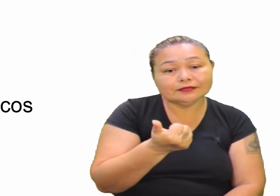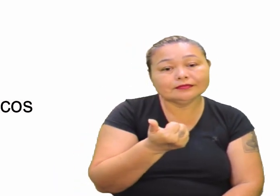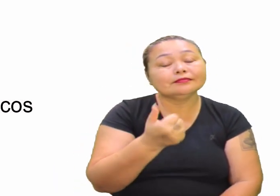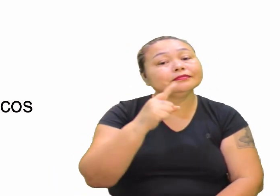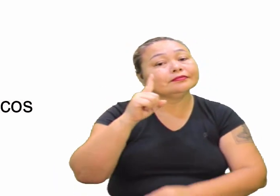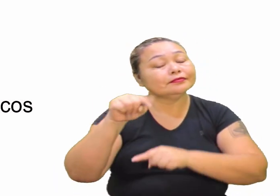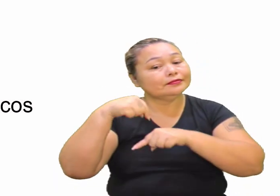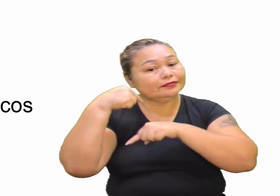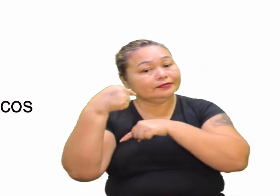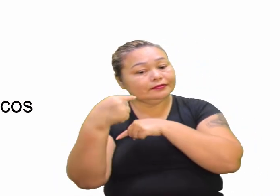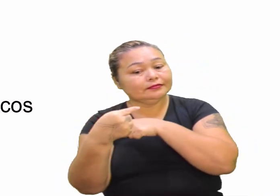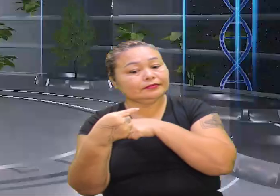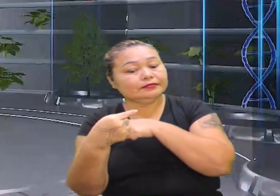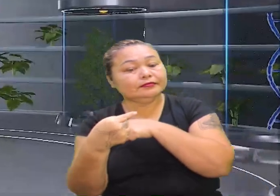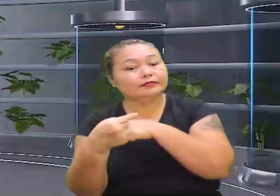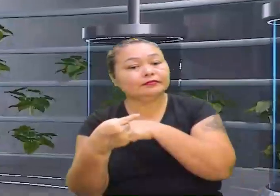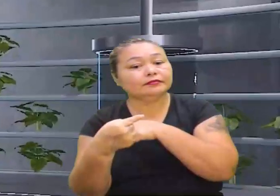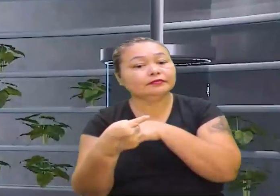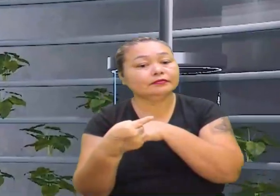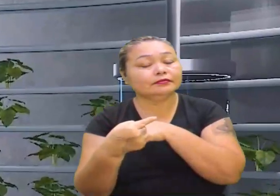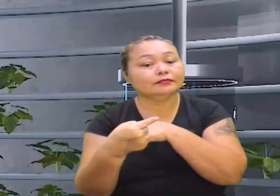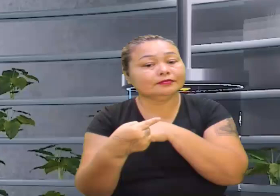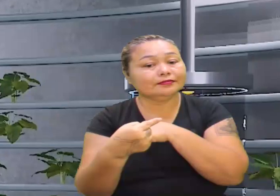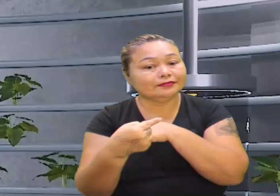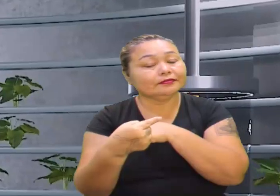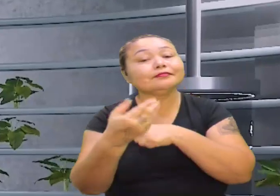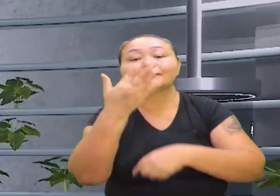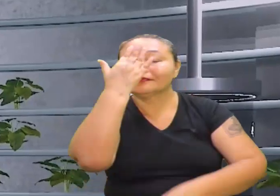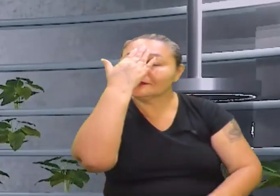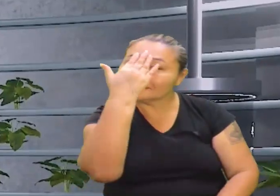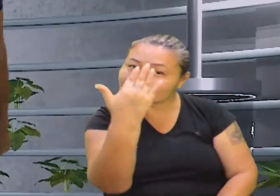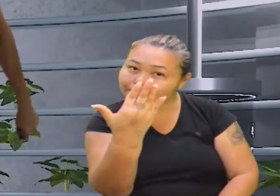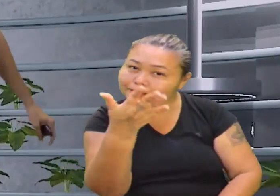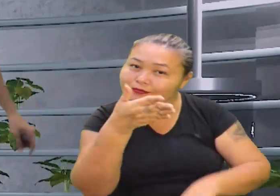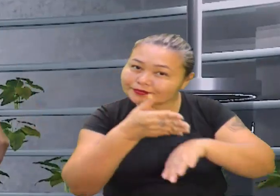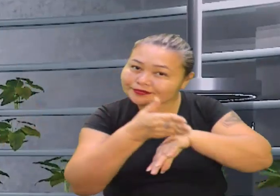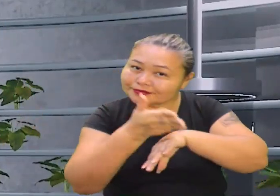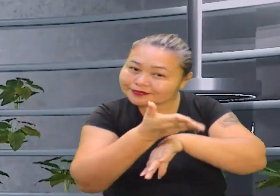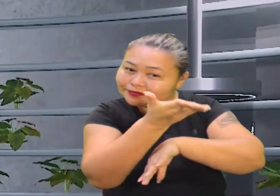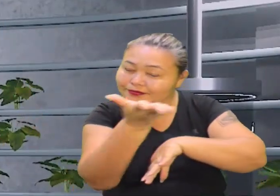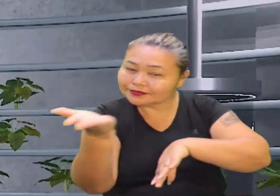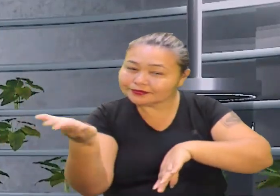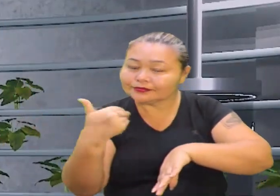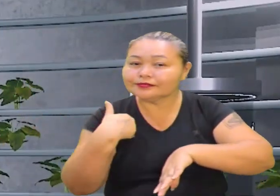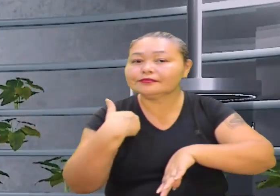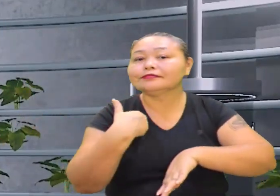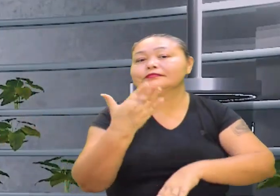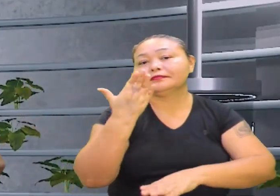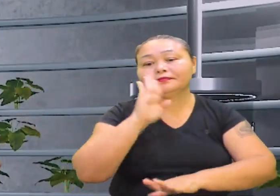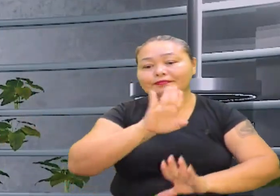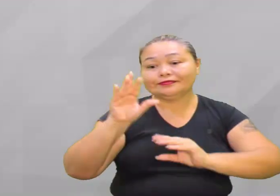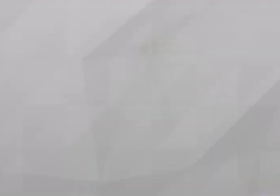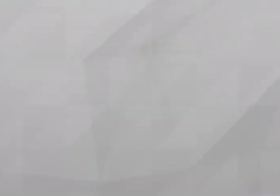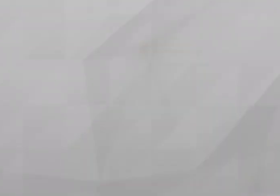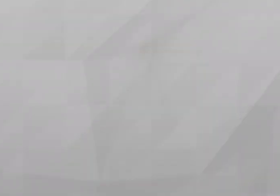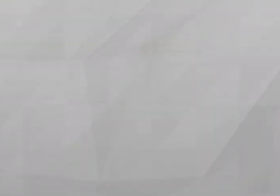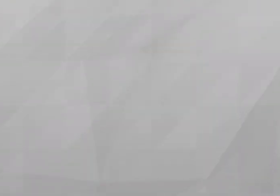diretor, muito obrigado pela participação de vocês. Um beijo e até a próxima.